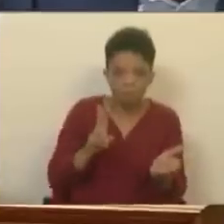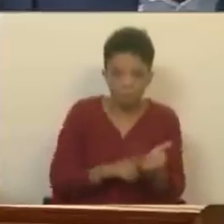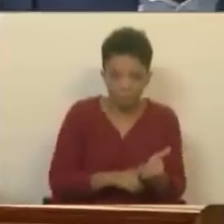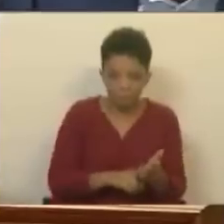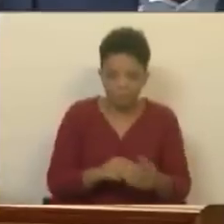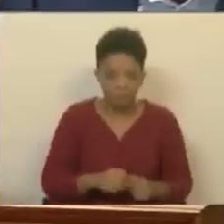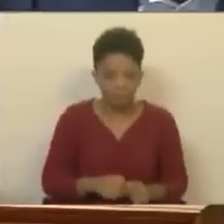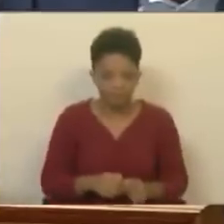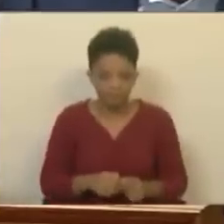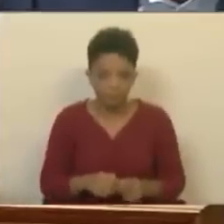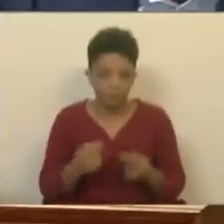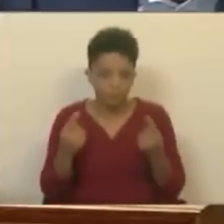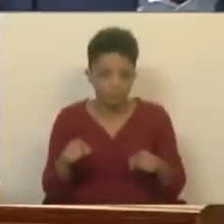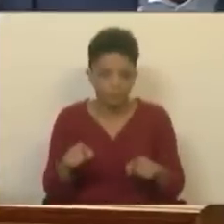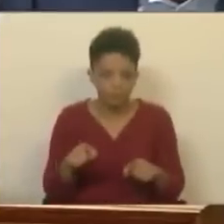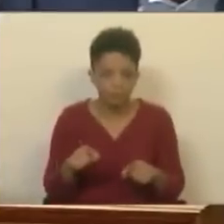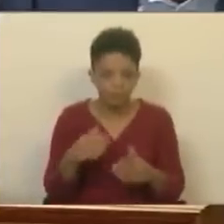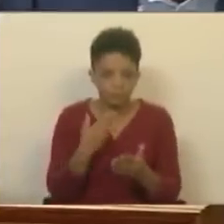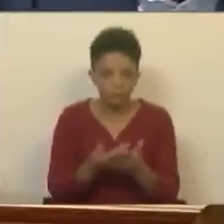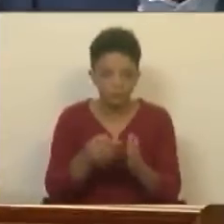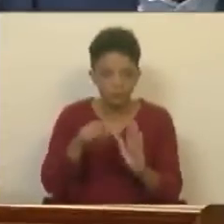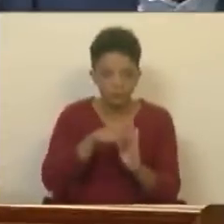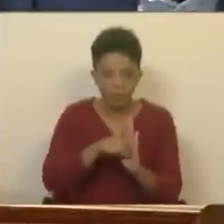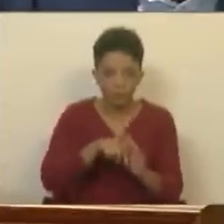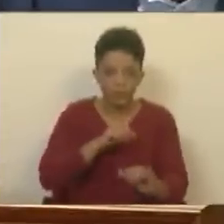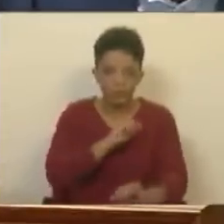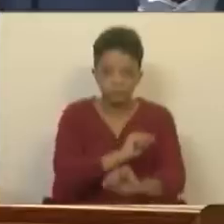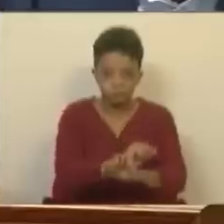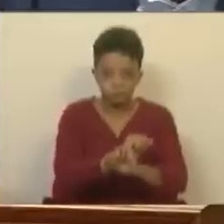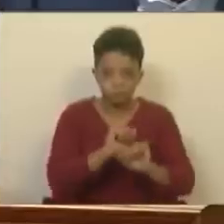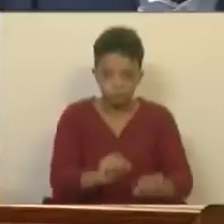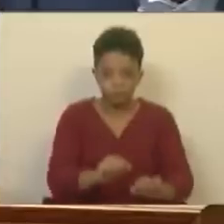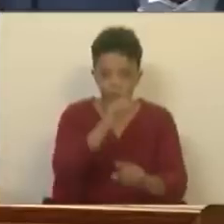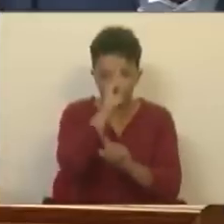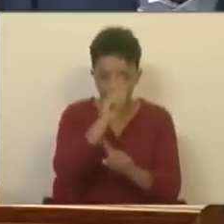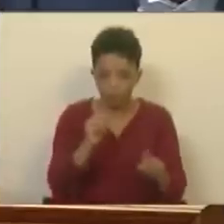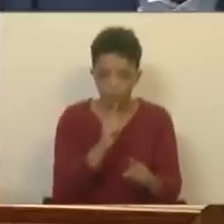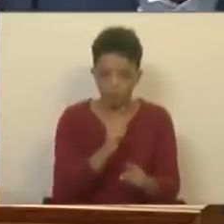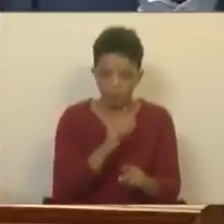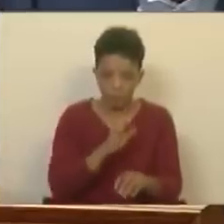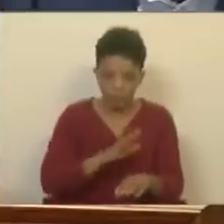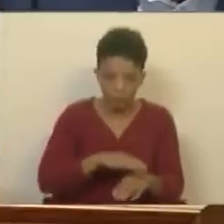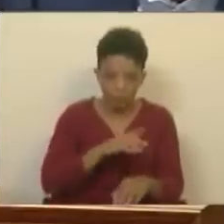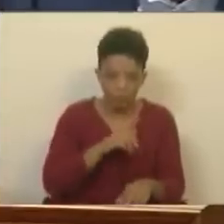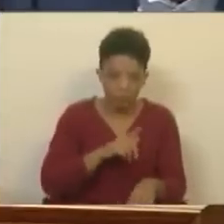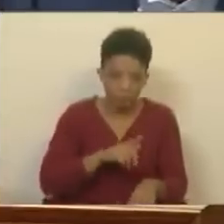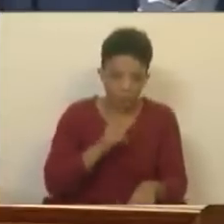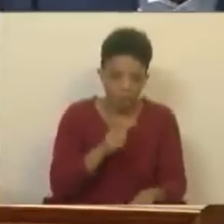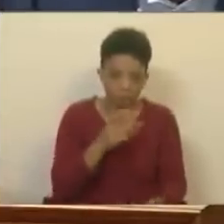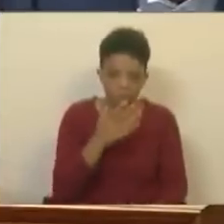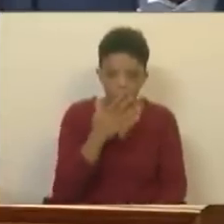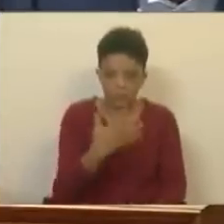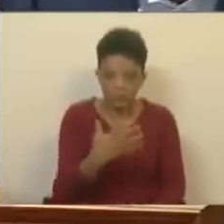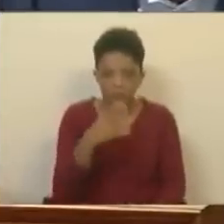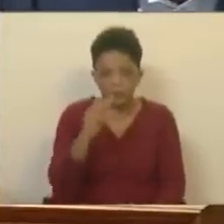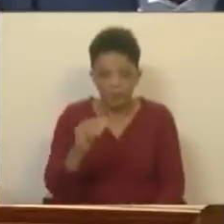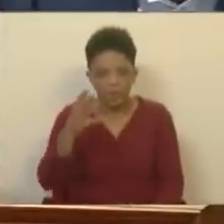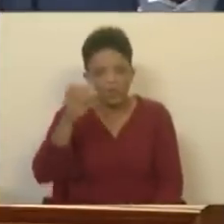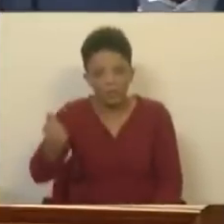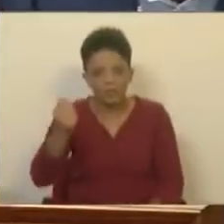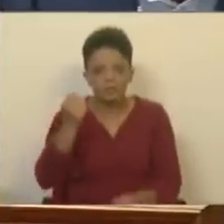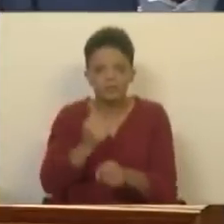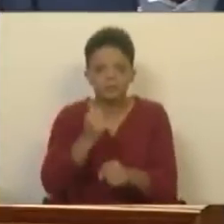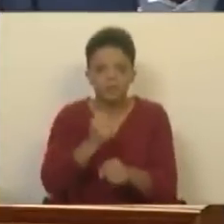muito para além daquilo que coloca a norma travão e há professores que encontram tempo como cinco 10 15 mais anos